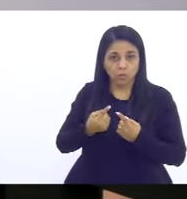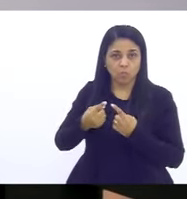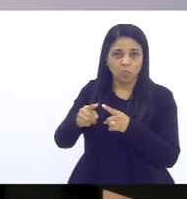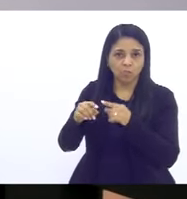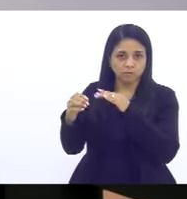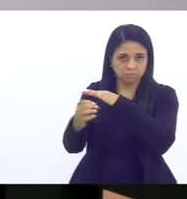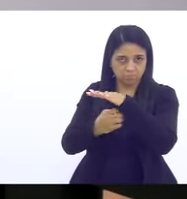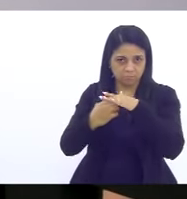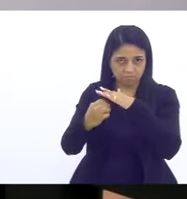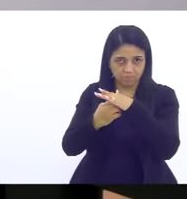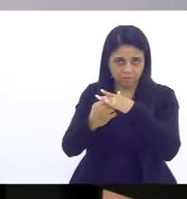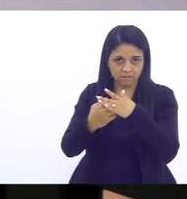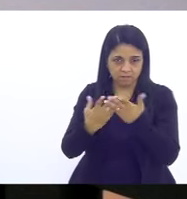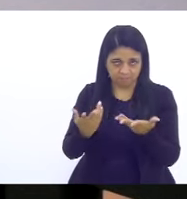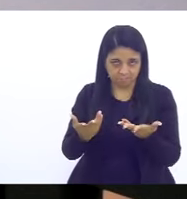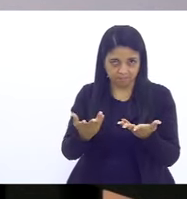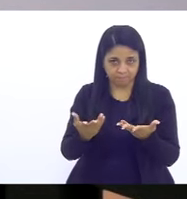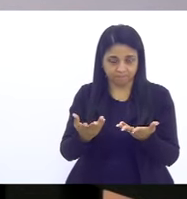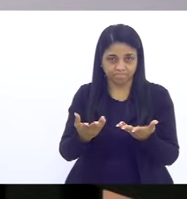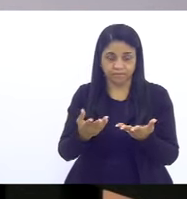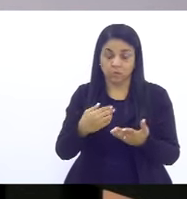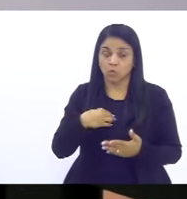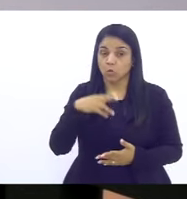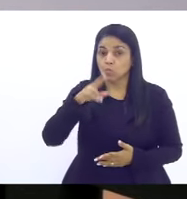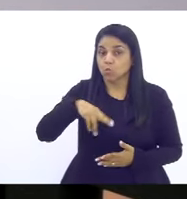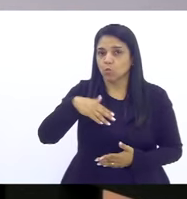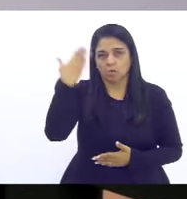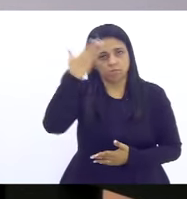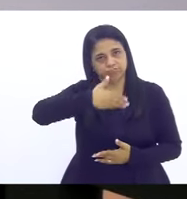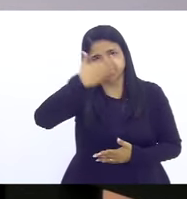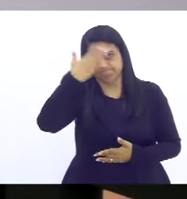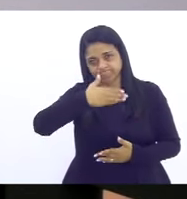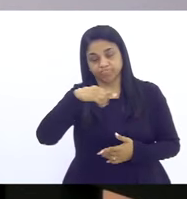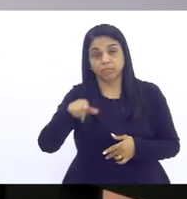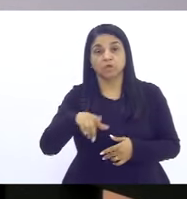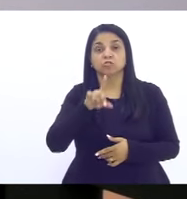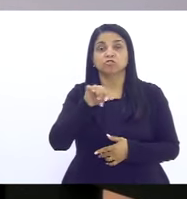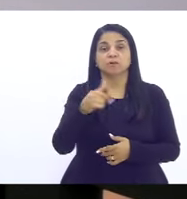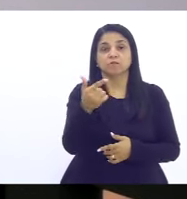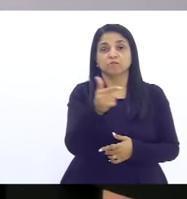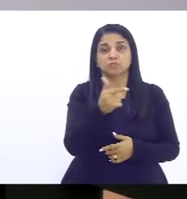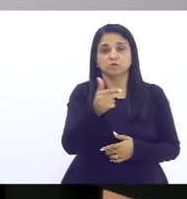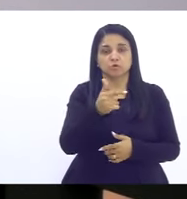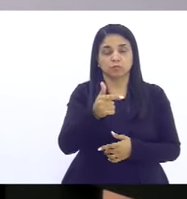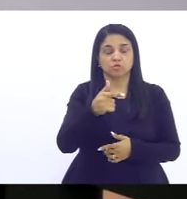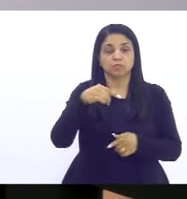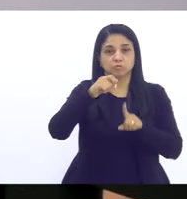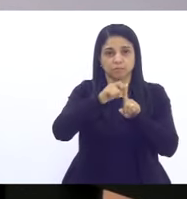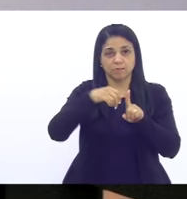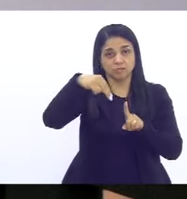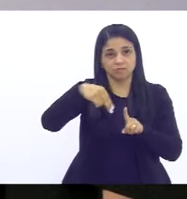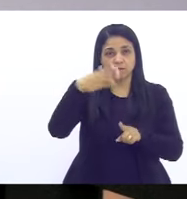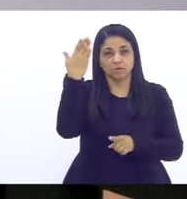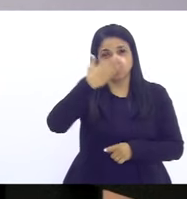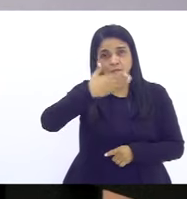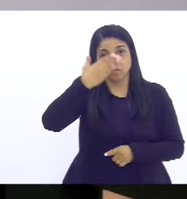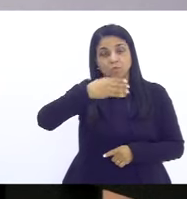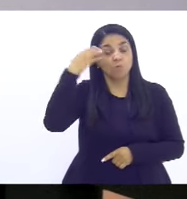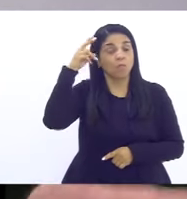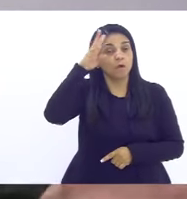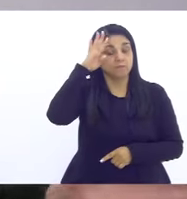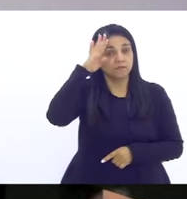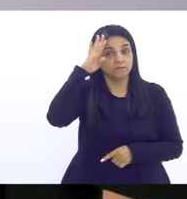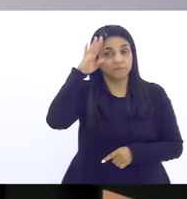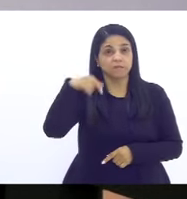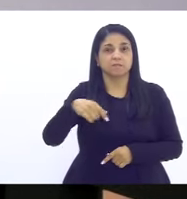dentro desse estado, professor Josimar? Eu nunca vi. O dia era 22 de novembro, quarta-feira, eu estava chegando em casa às 10h30 da noite,